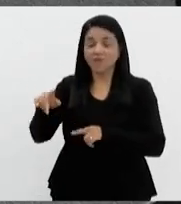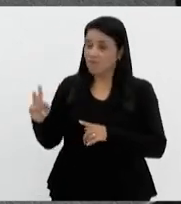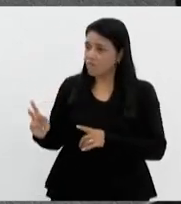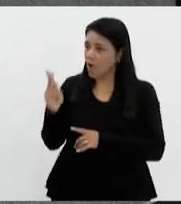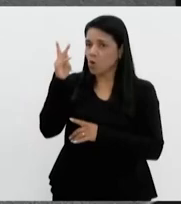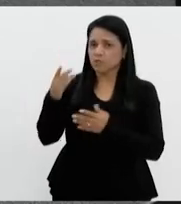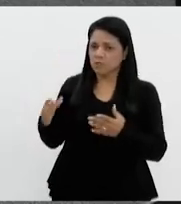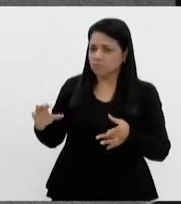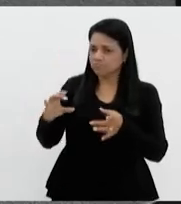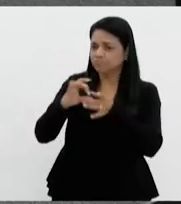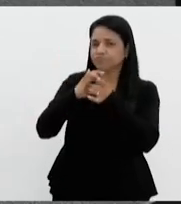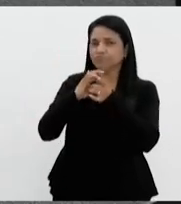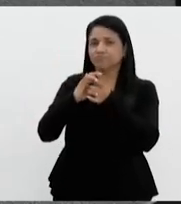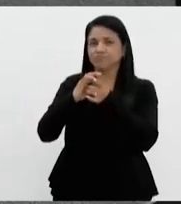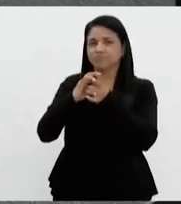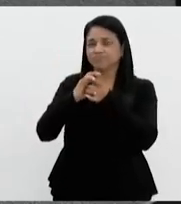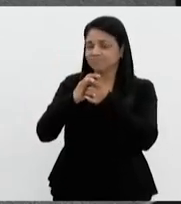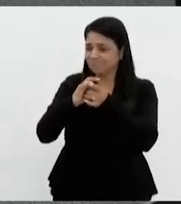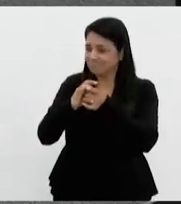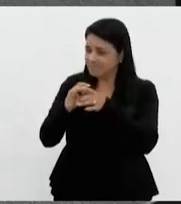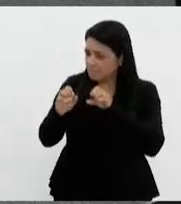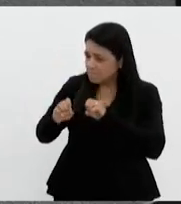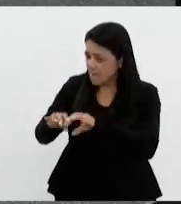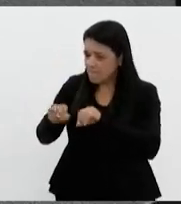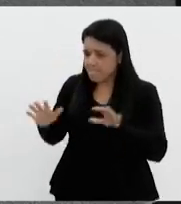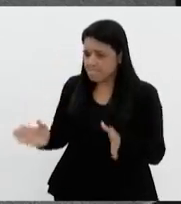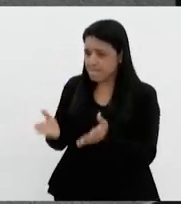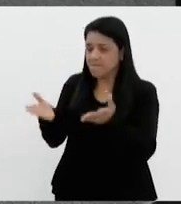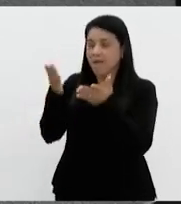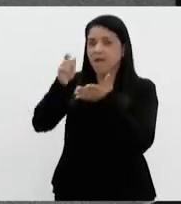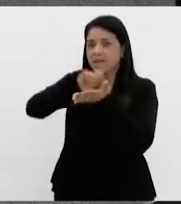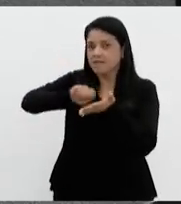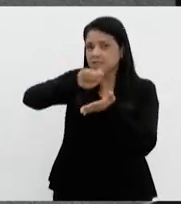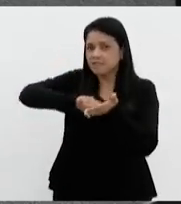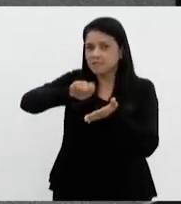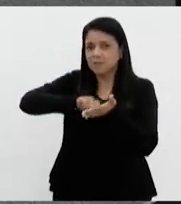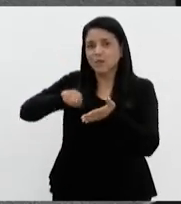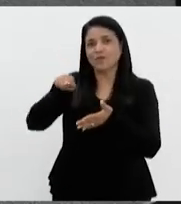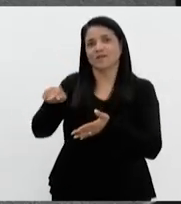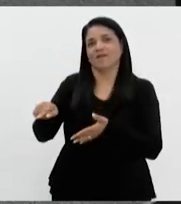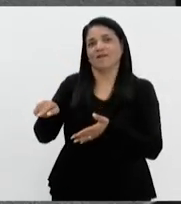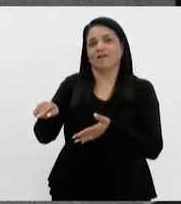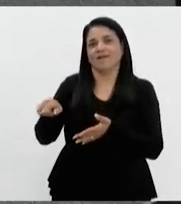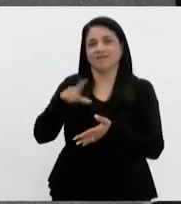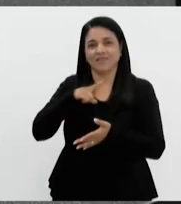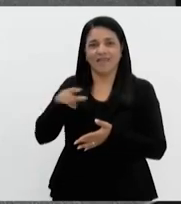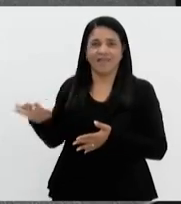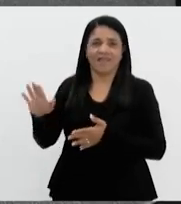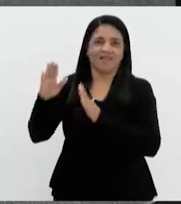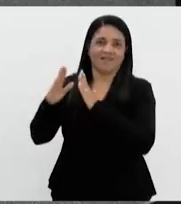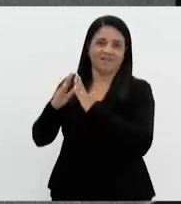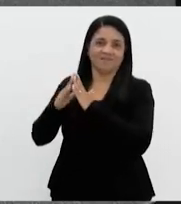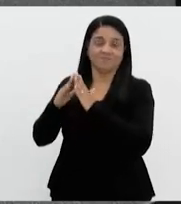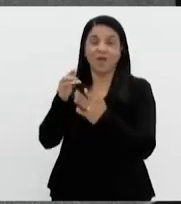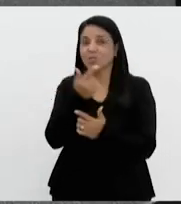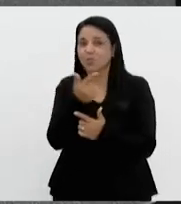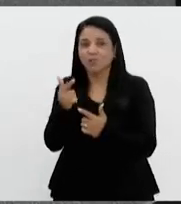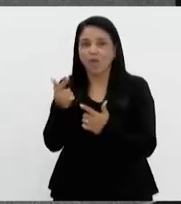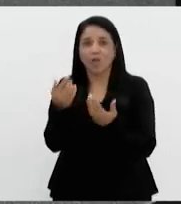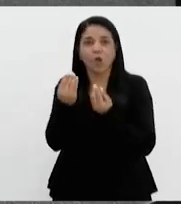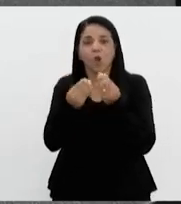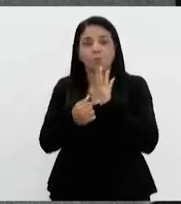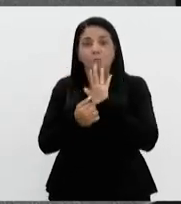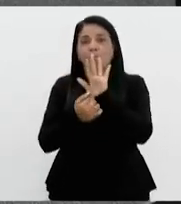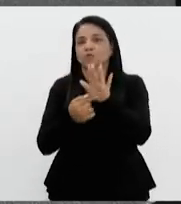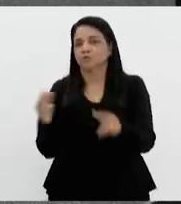que floresçam mil flores. Quantas escritoras e escritores estão lá e não têm uma janela para mostrar o